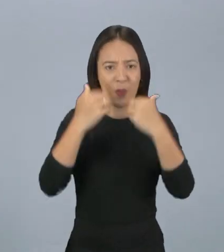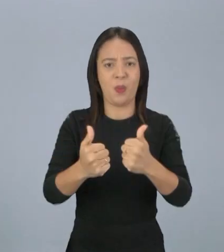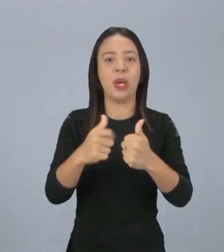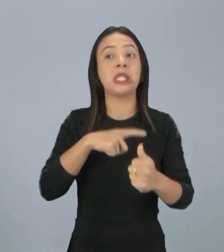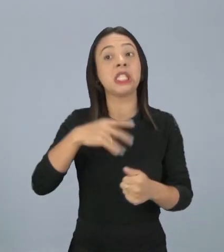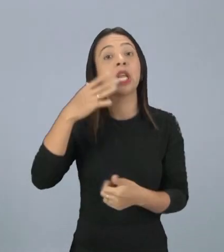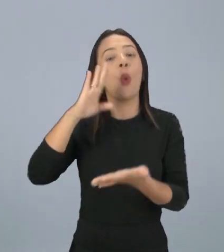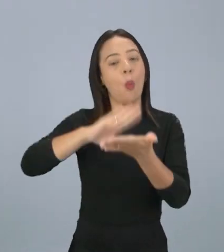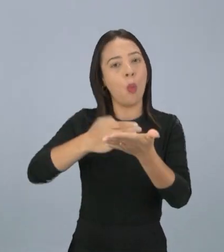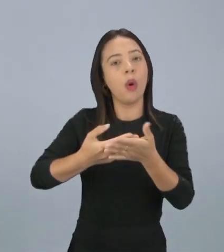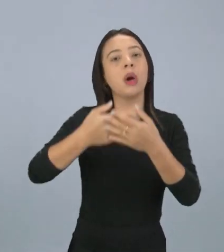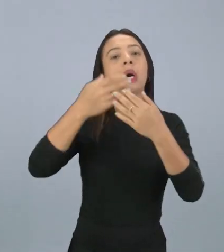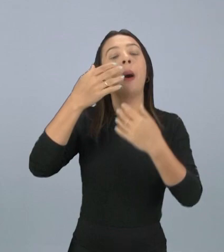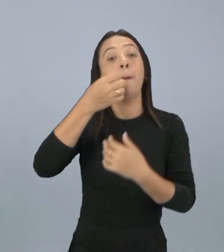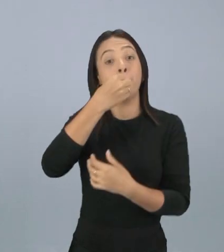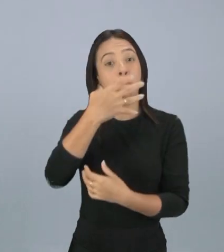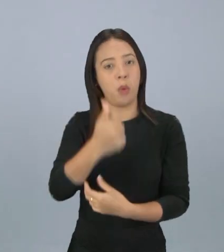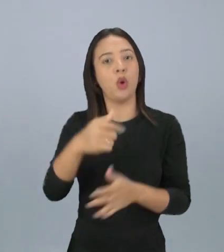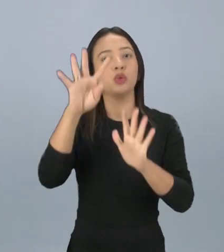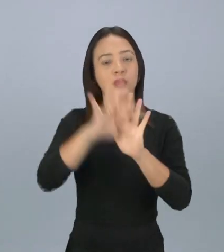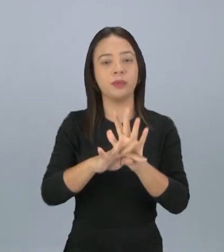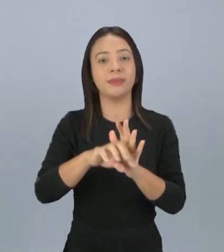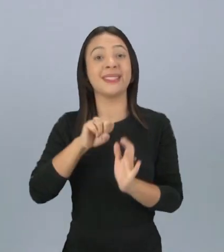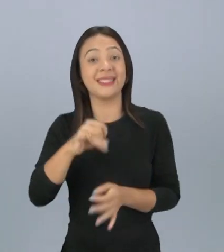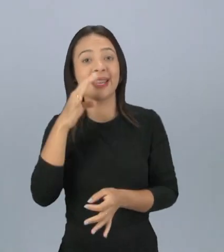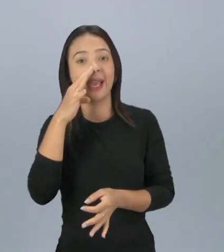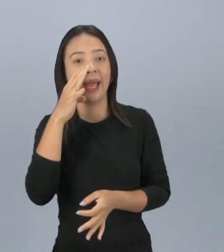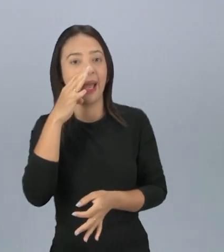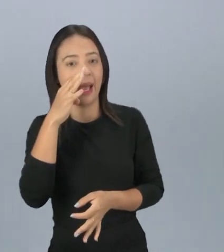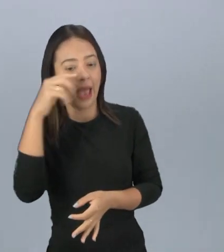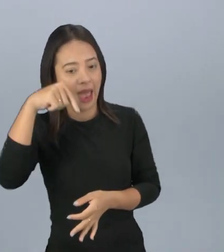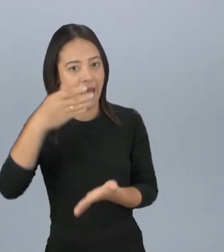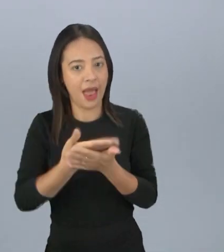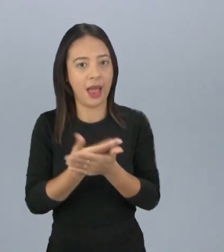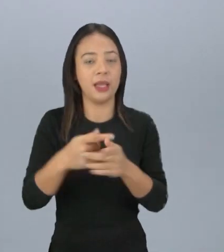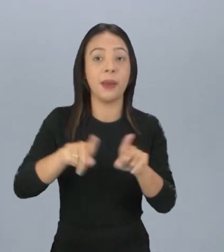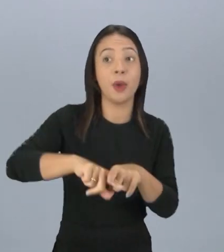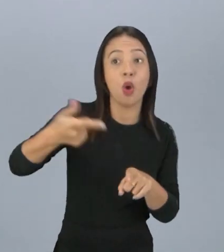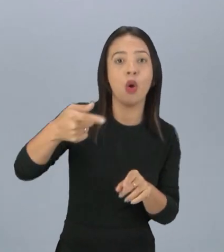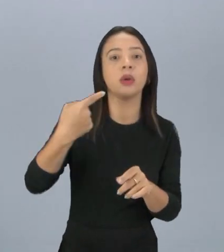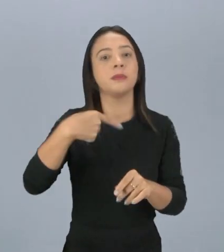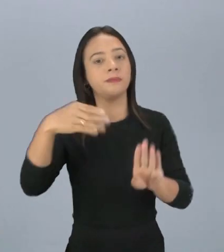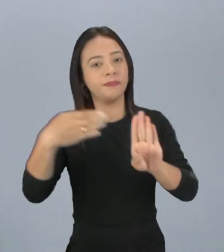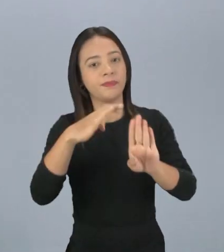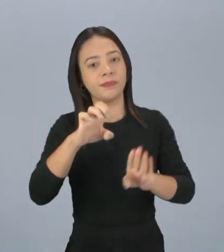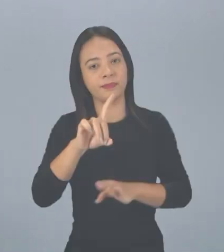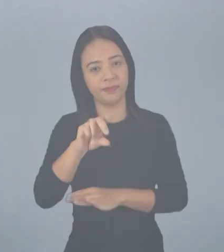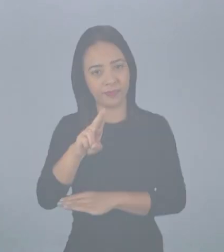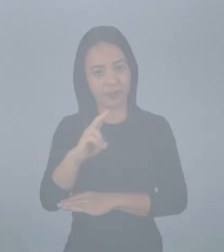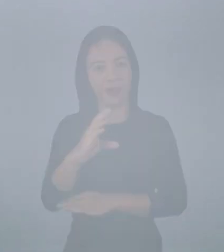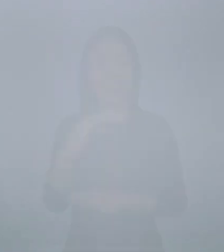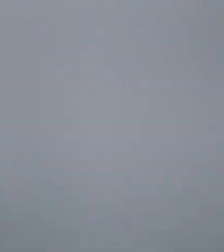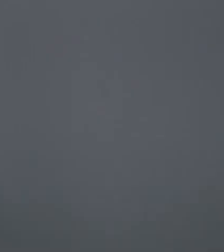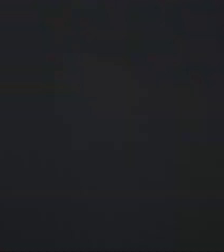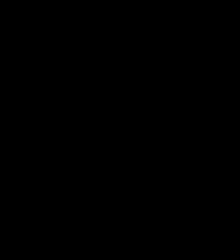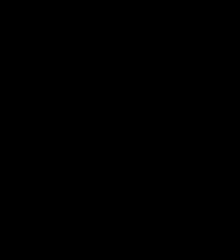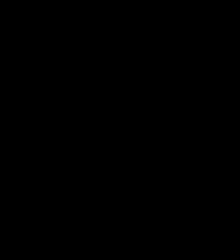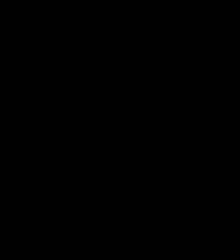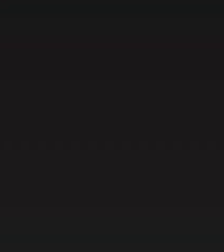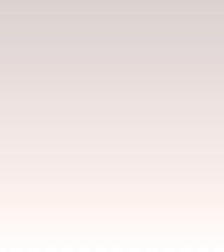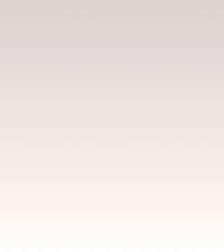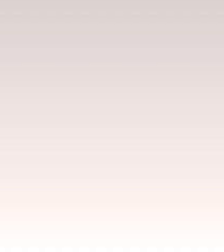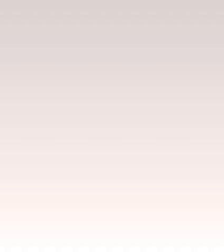interpretação tranquila do texto de vocês. Para outras aulas e essa, é só acessar a plataforma Eduque. Até a próxima aula!